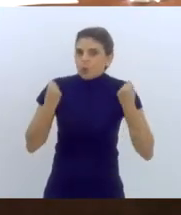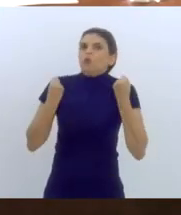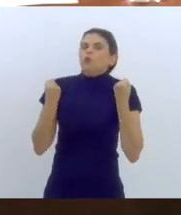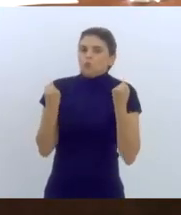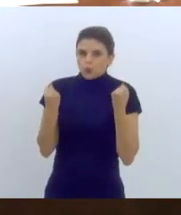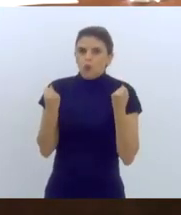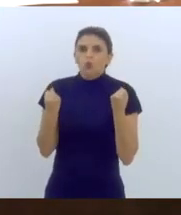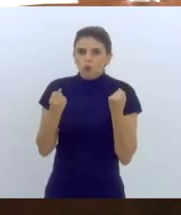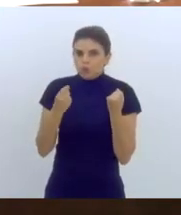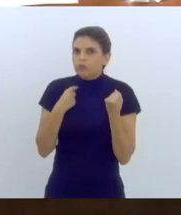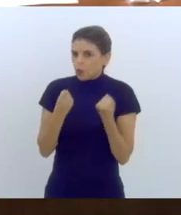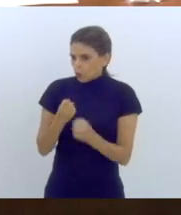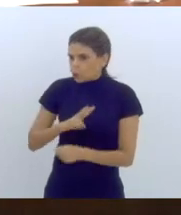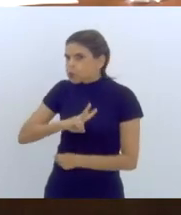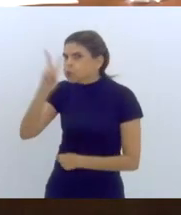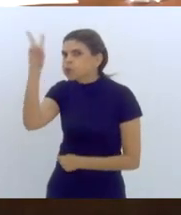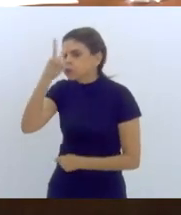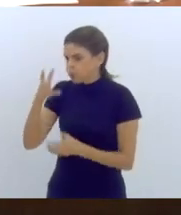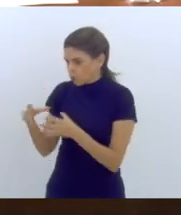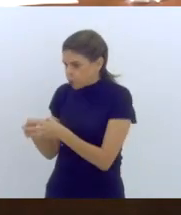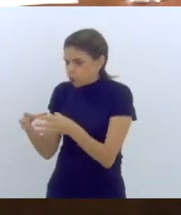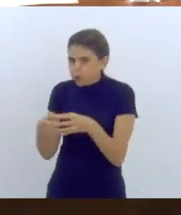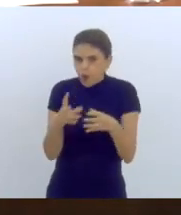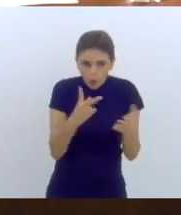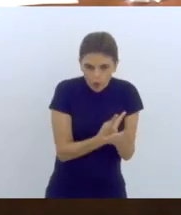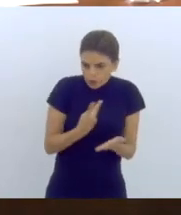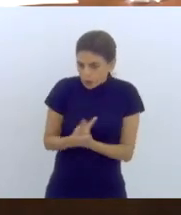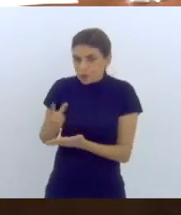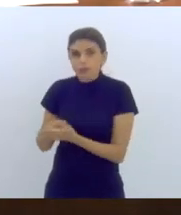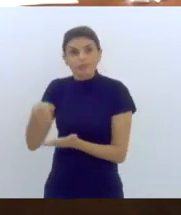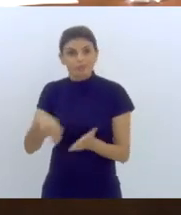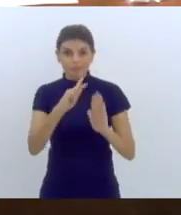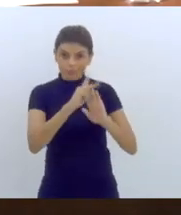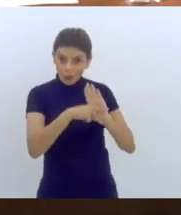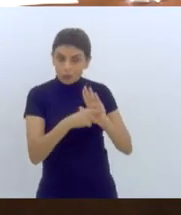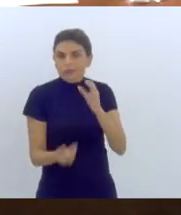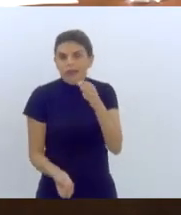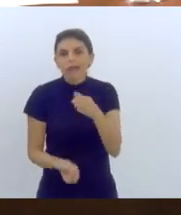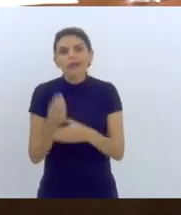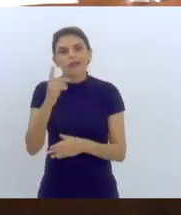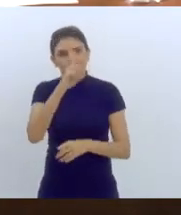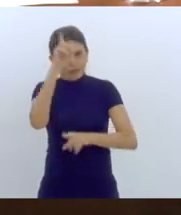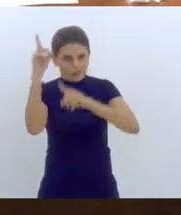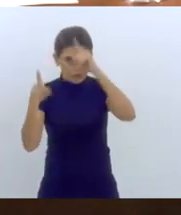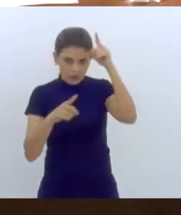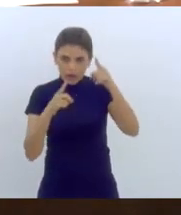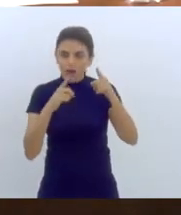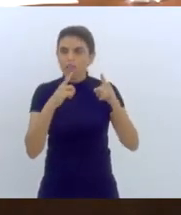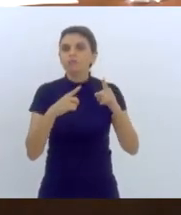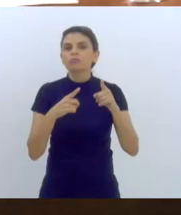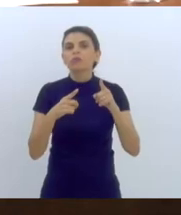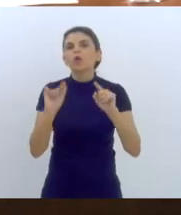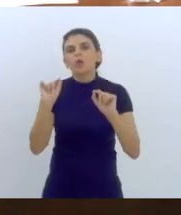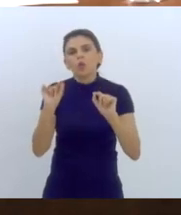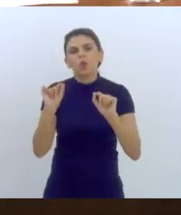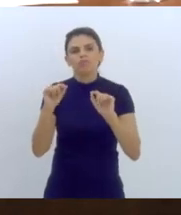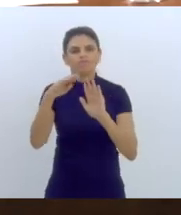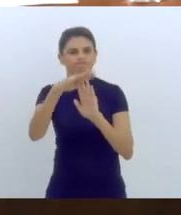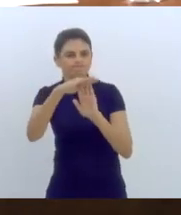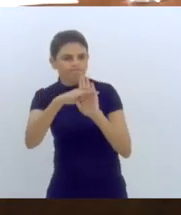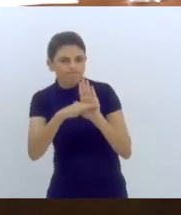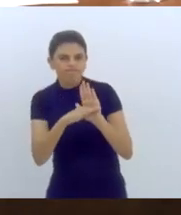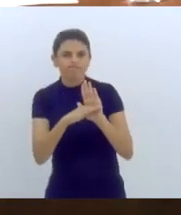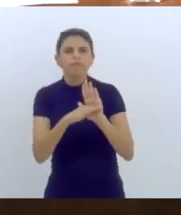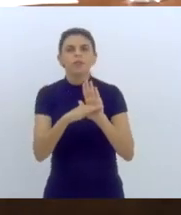pretende com esse projeto, na verdade, é criar efetivamente um programa de prevenção à violência contra as